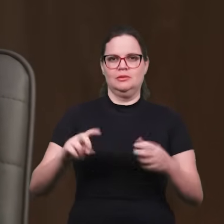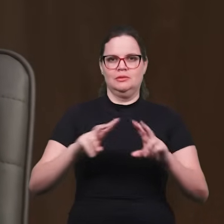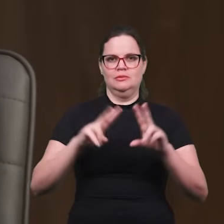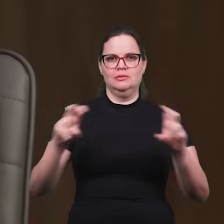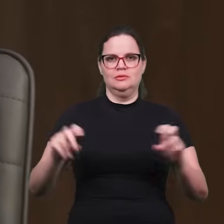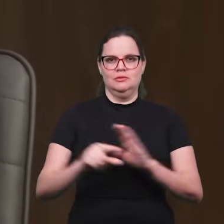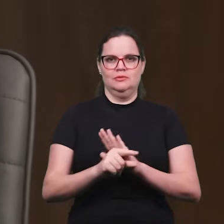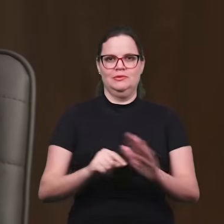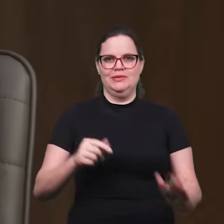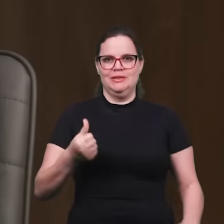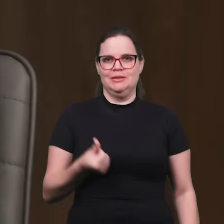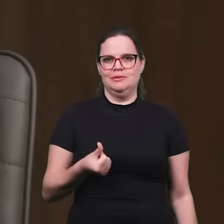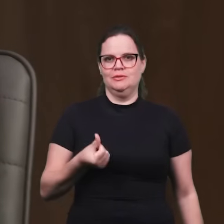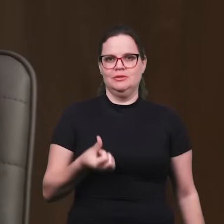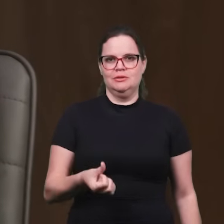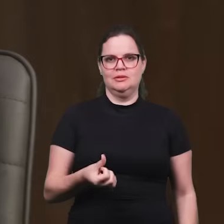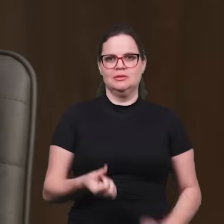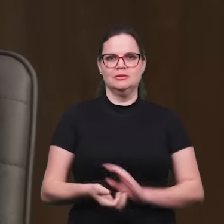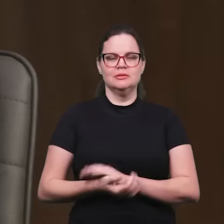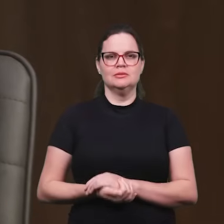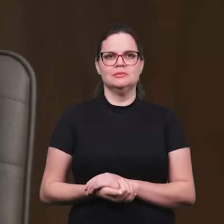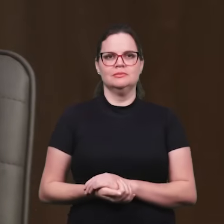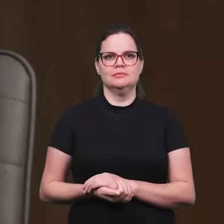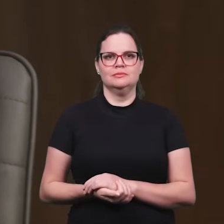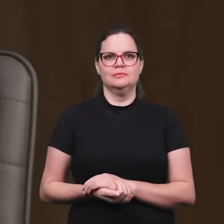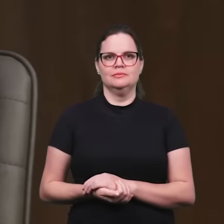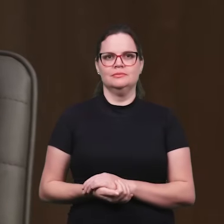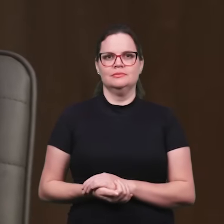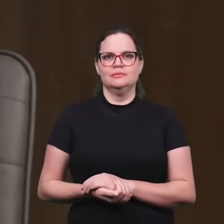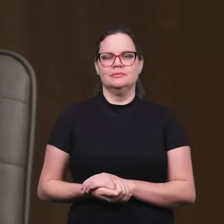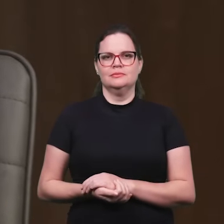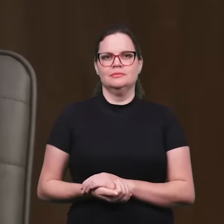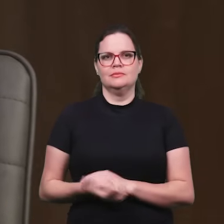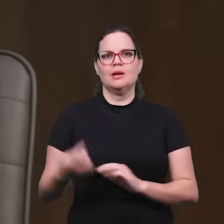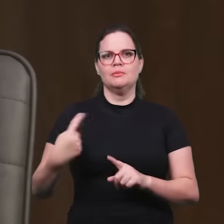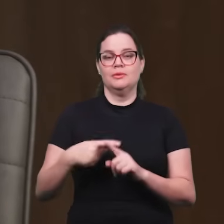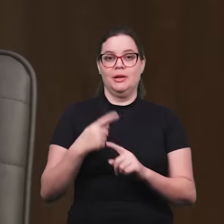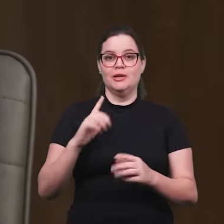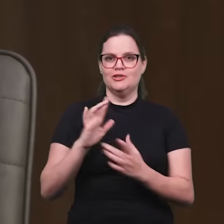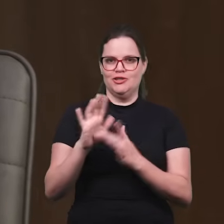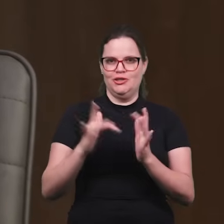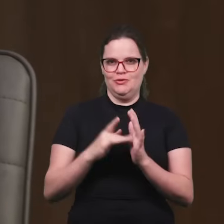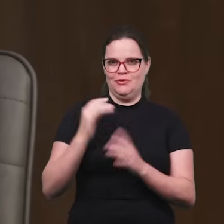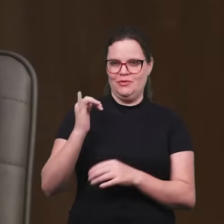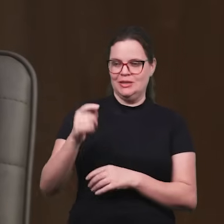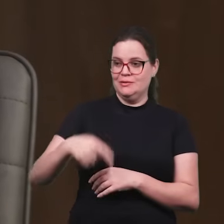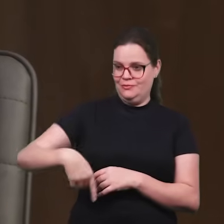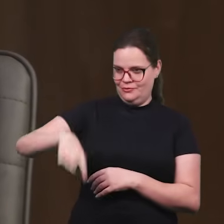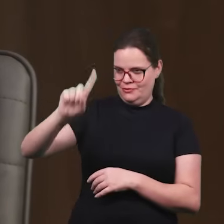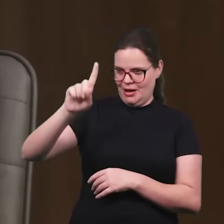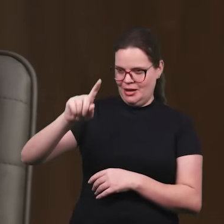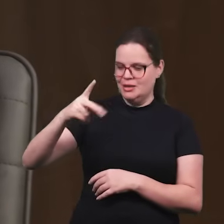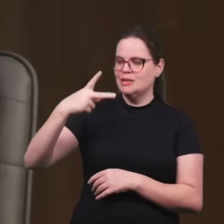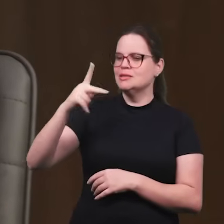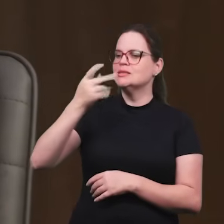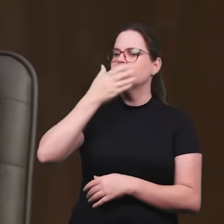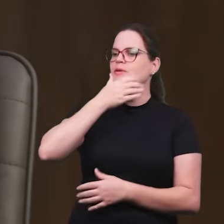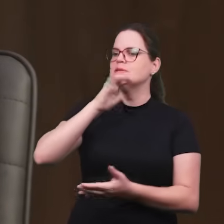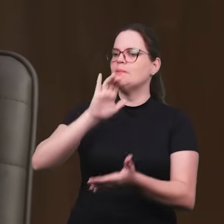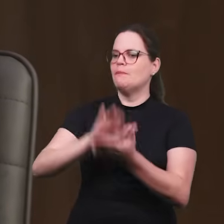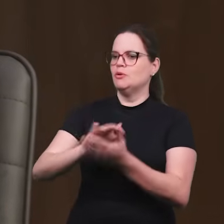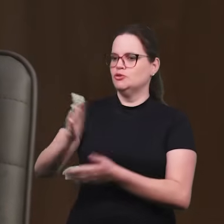no 16, porque quando o Senhor fala com ela assim, vai e chama o teu marido e vem